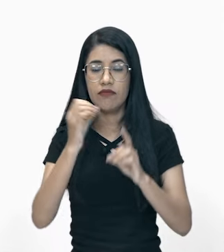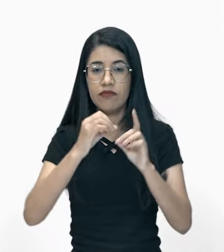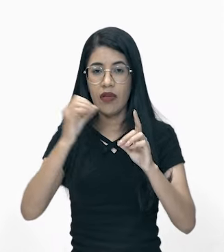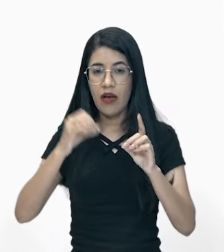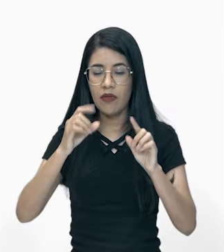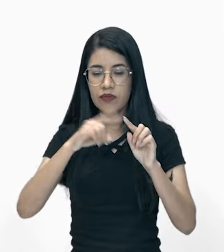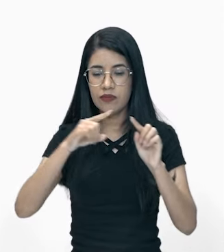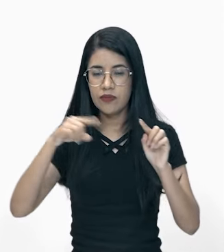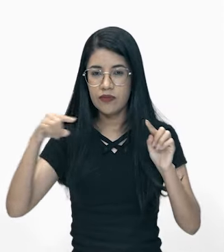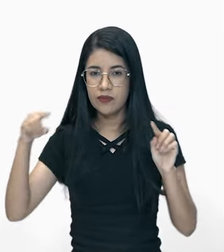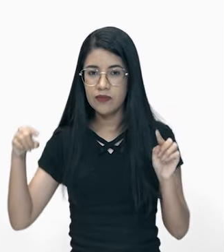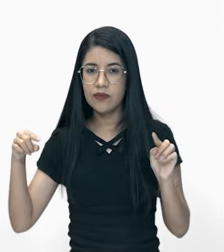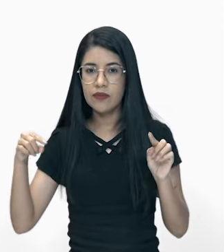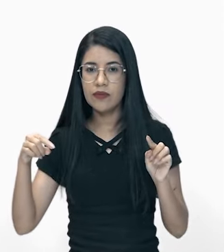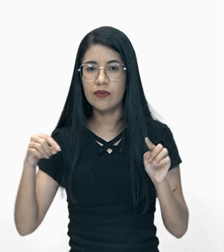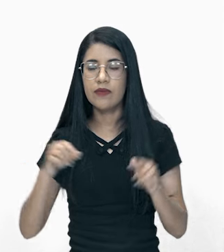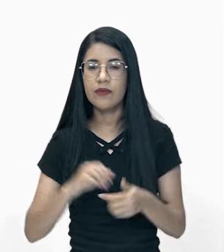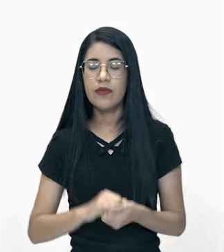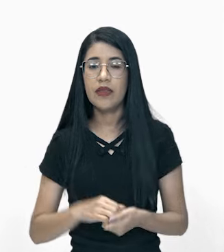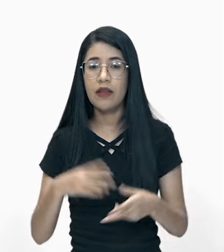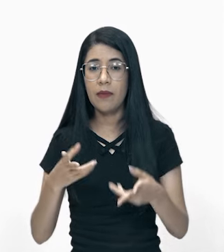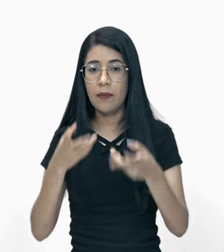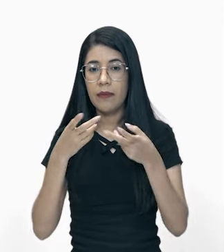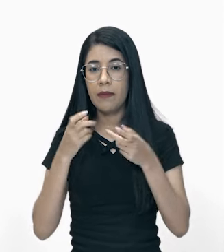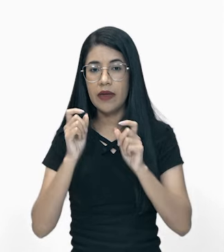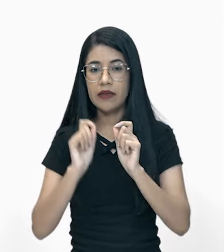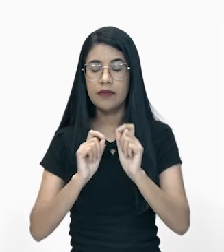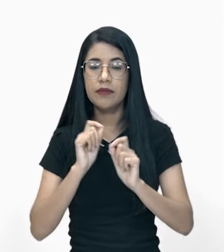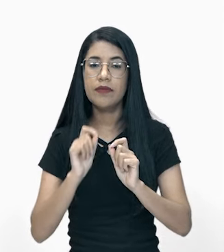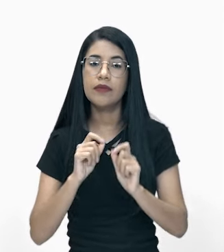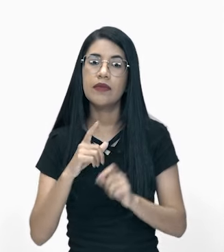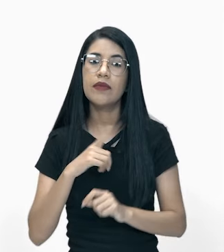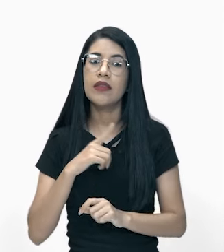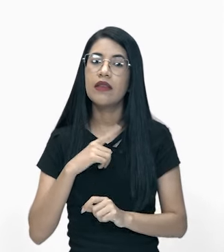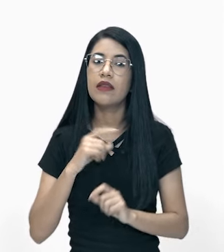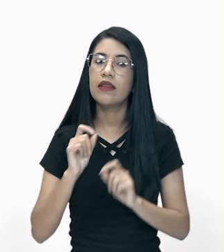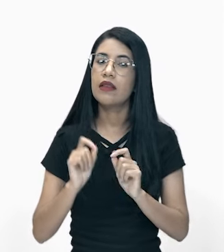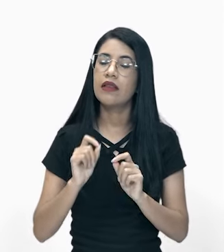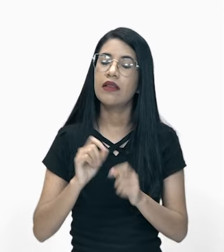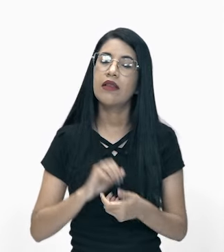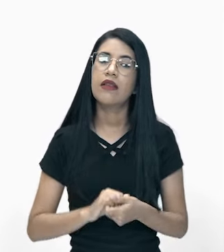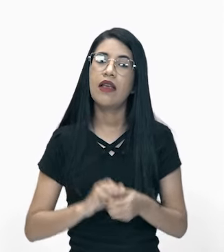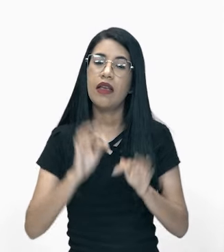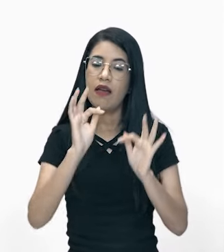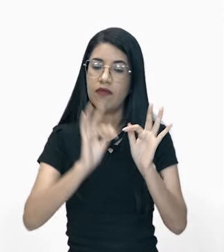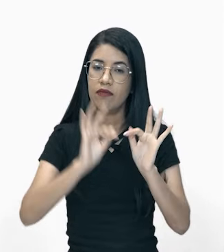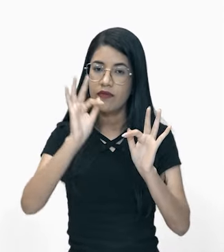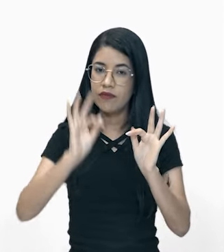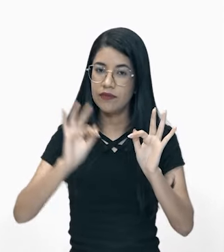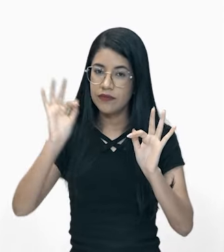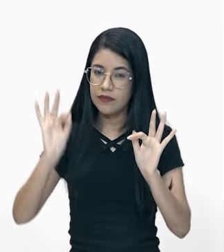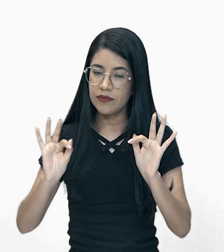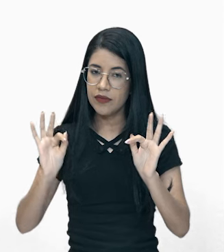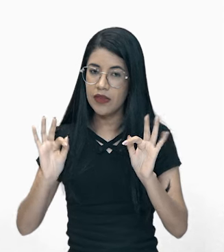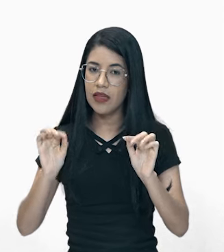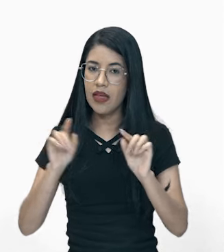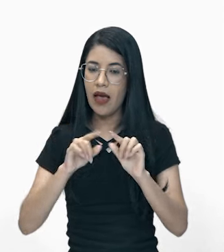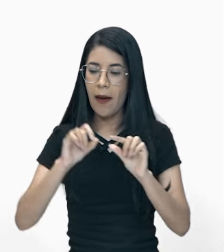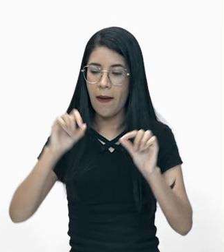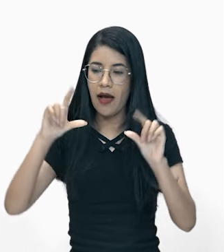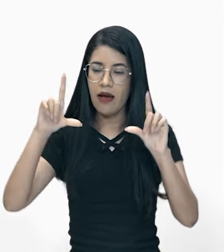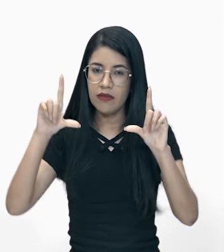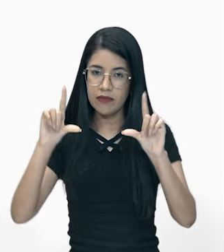espectro. Como você pode observar aqui, ó, eu tenho grande frequência e baixa,